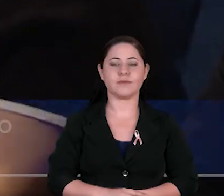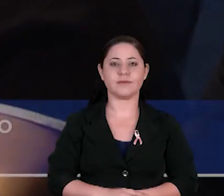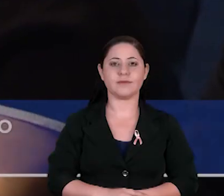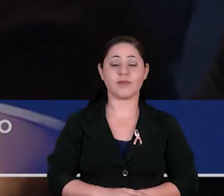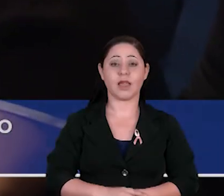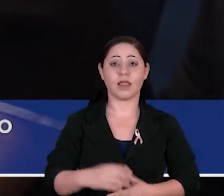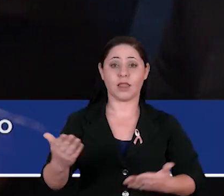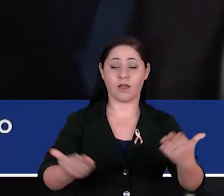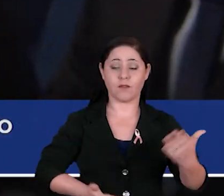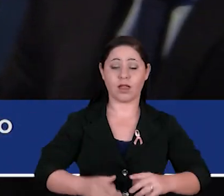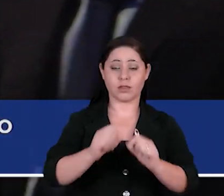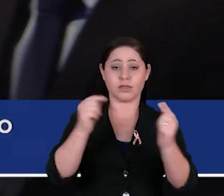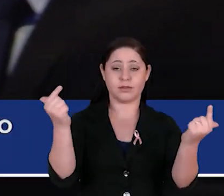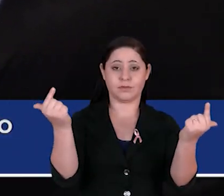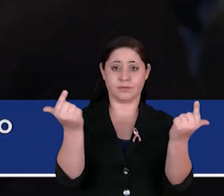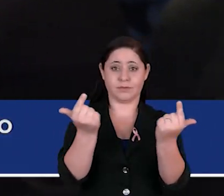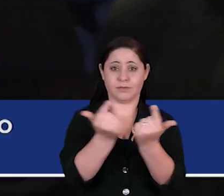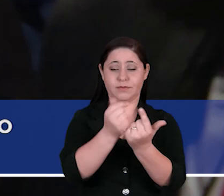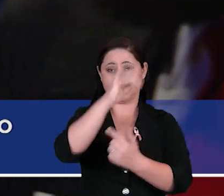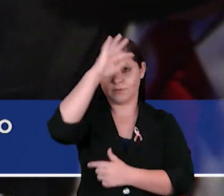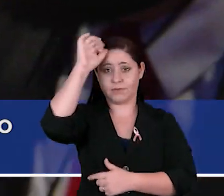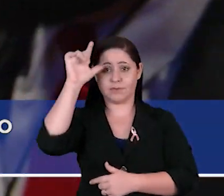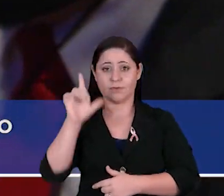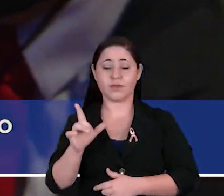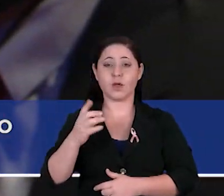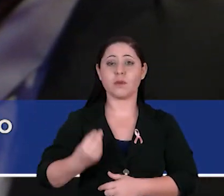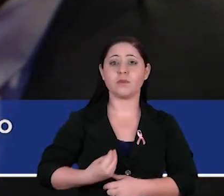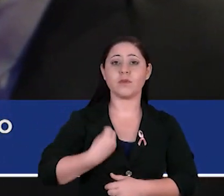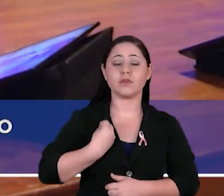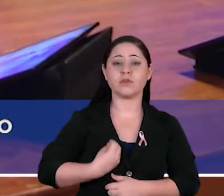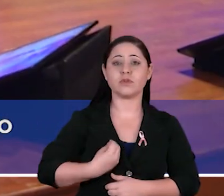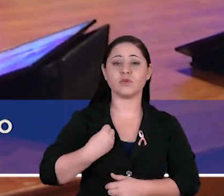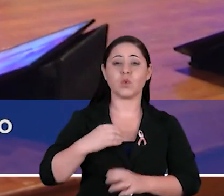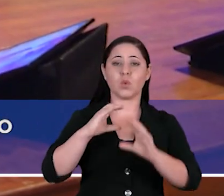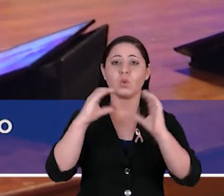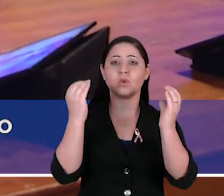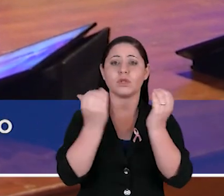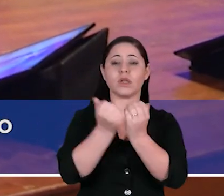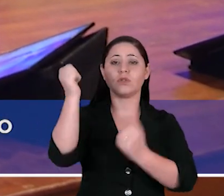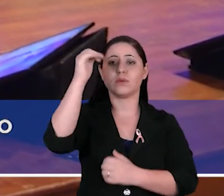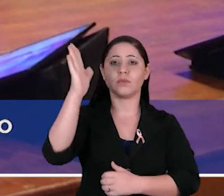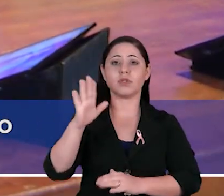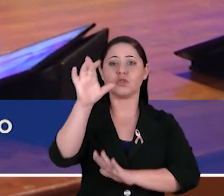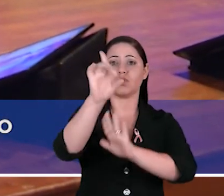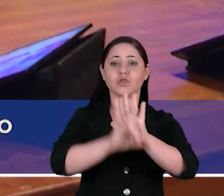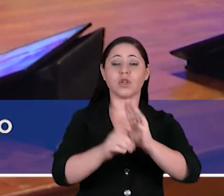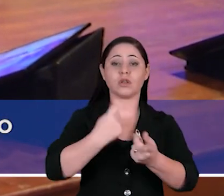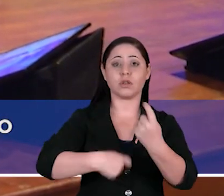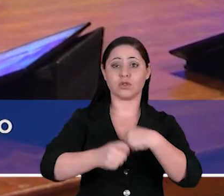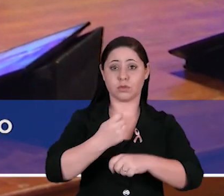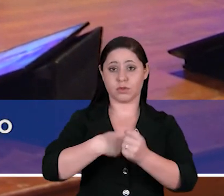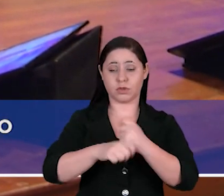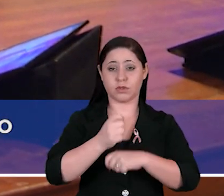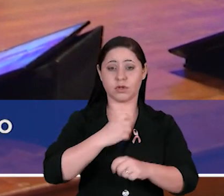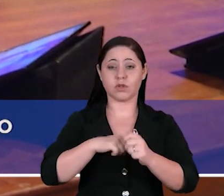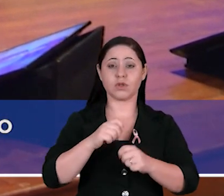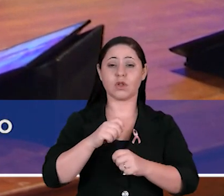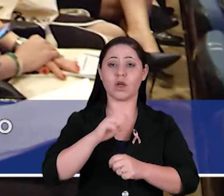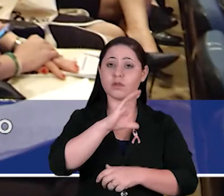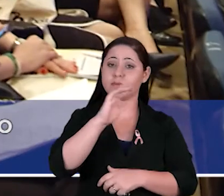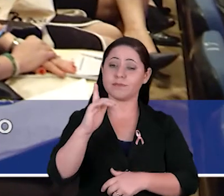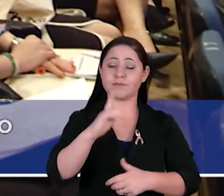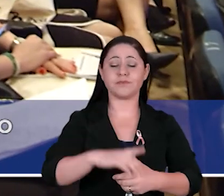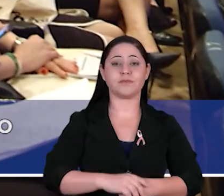Leis. Servidores da Assembleia Legislativa de Mato Grosso do Sul participam de Congresso Brasileiro de Direito